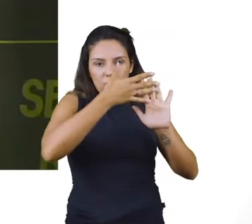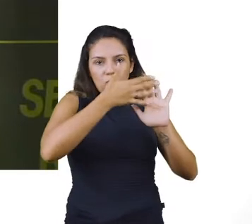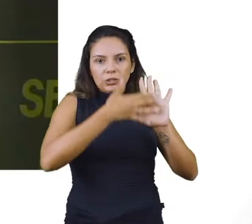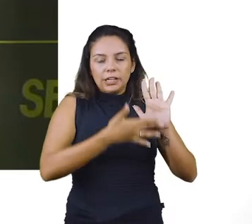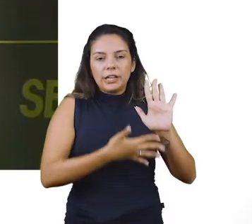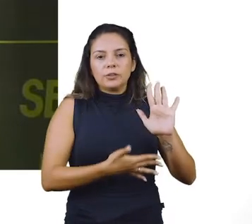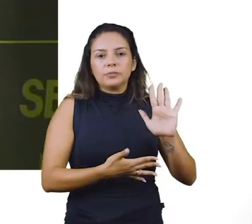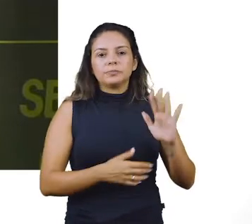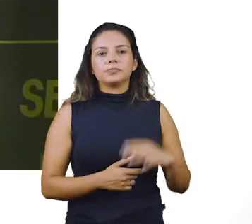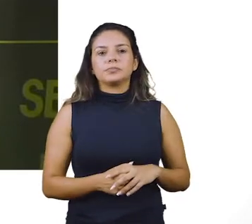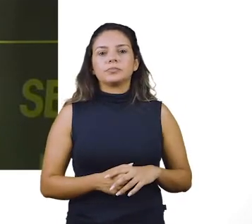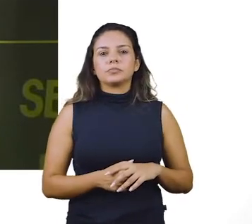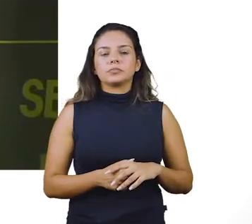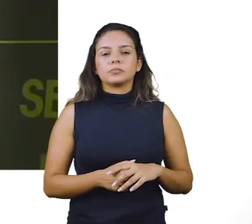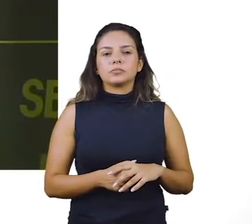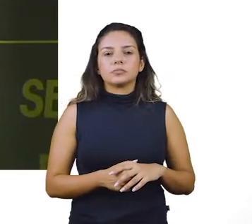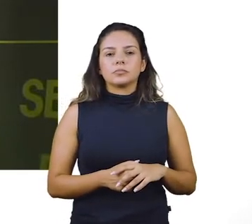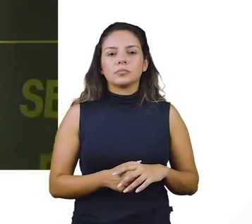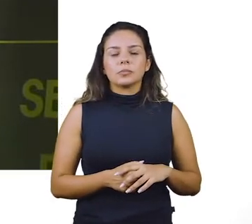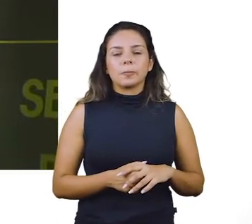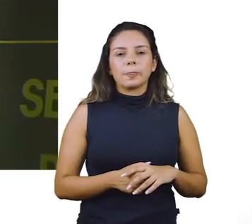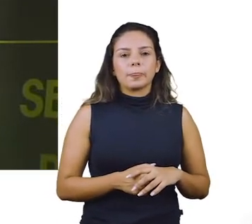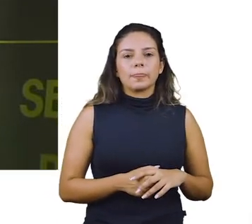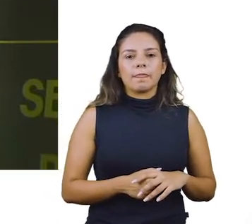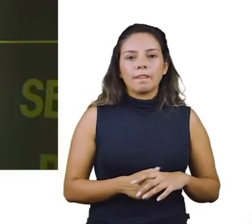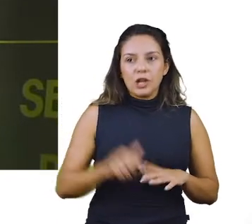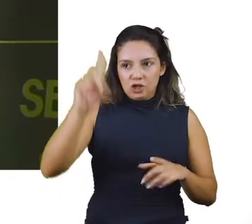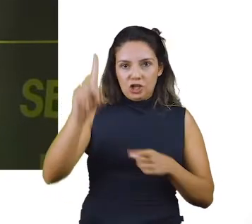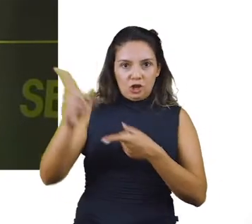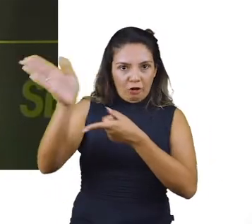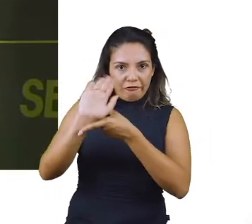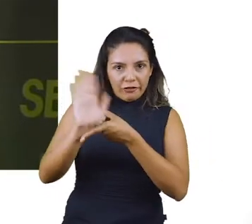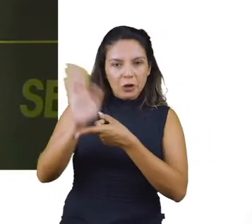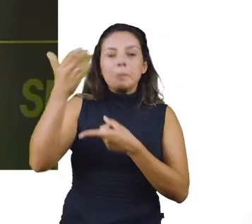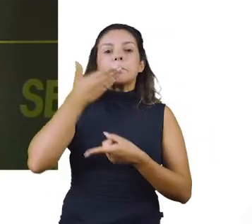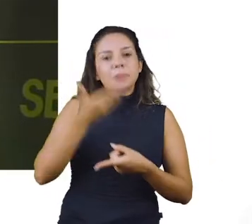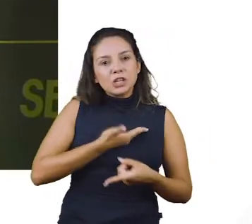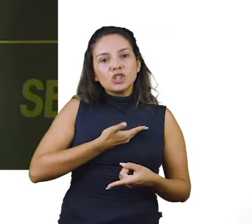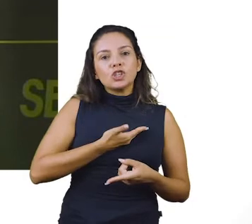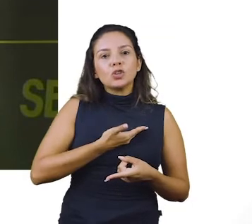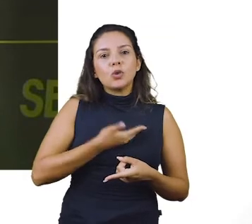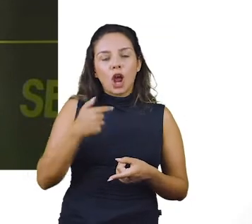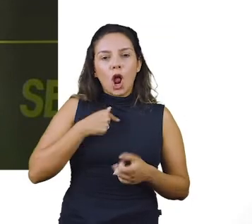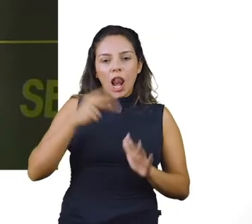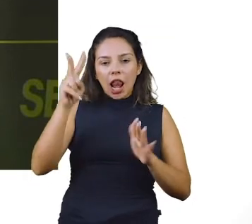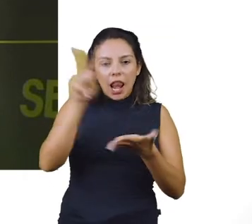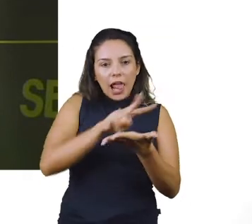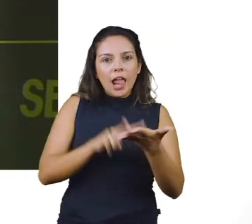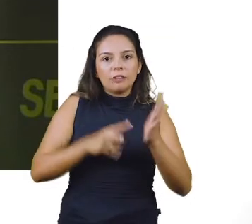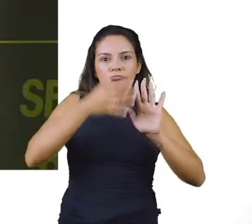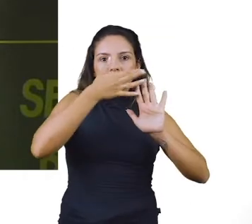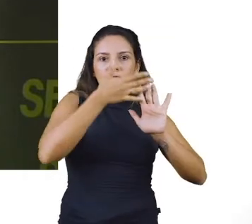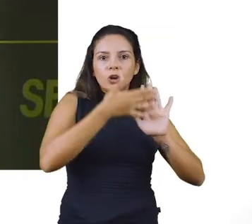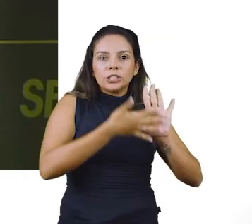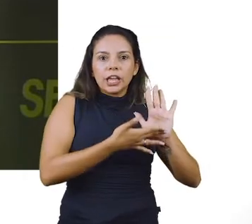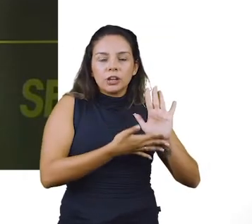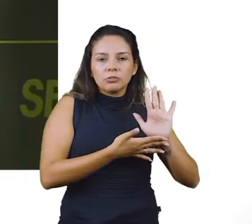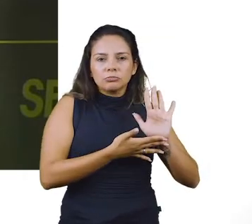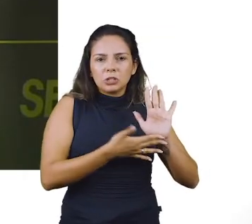tiveram a gentileza de me oferecer o roteiro e pedir para eu ler, mas sem nenhum palpite, sem nenhuma interferência, deixei que